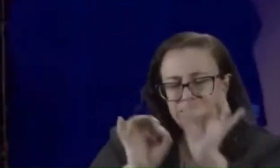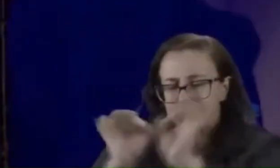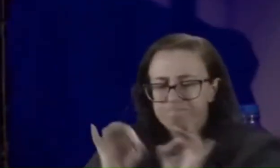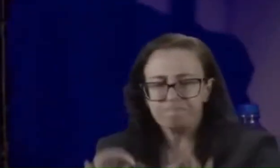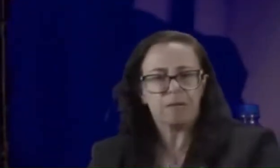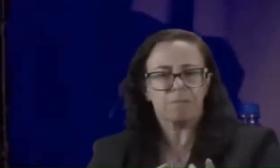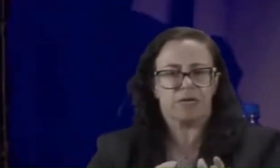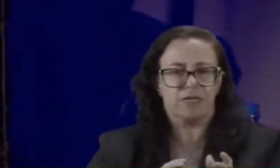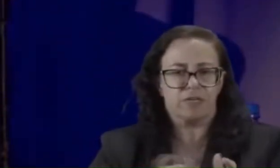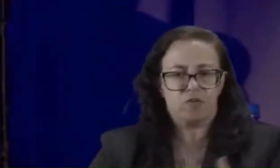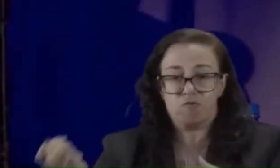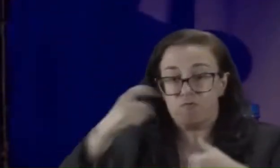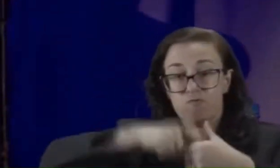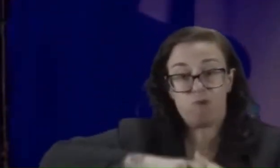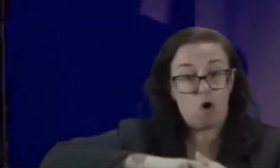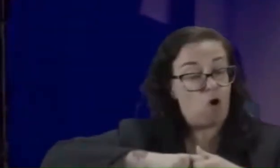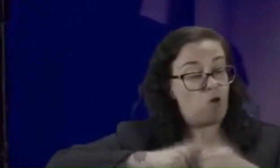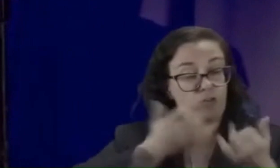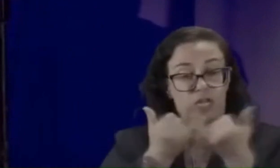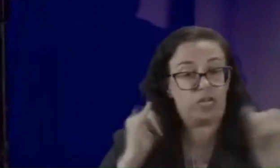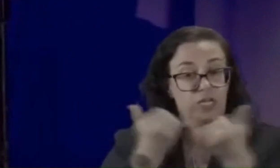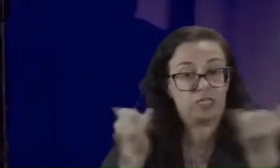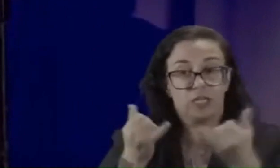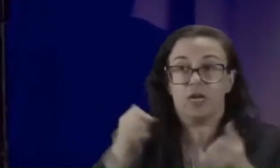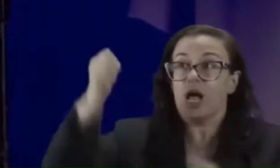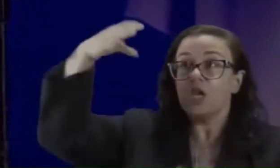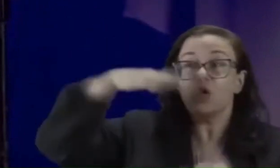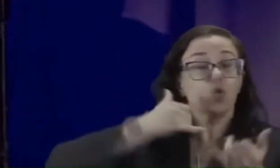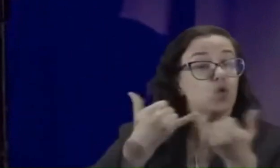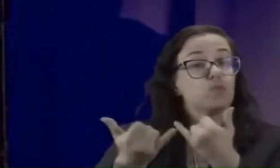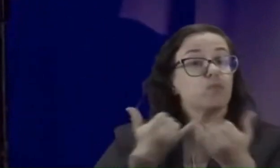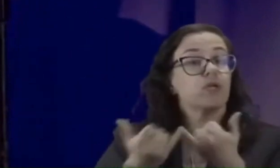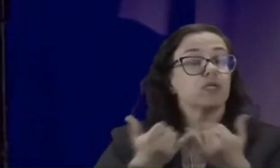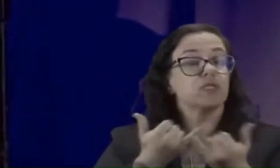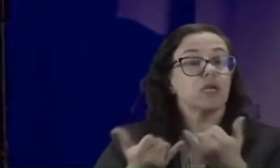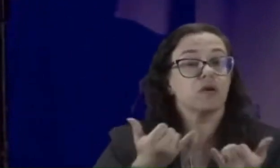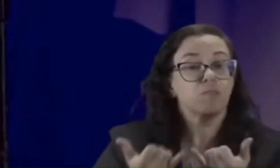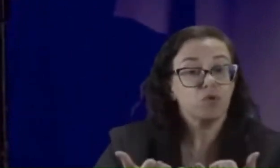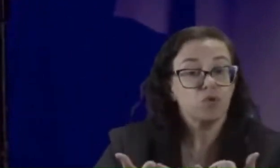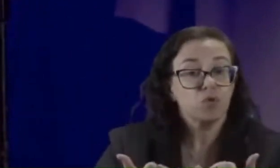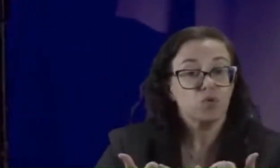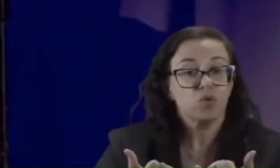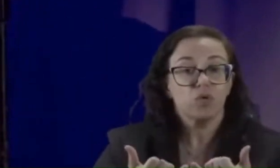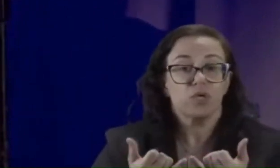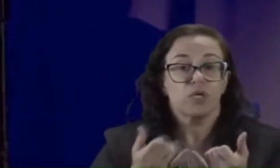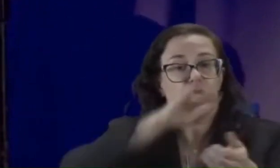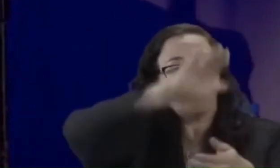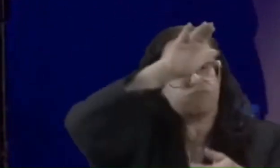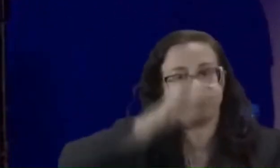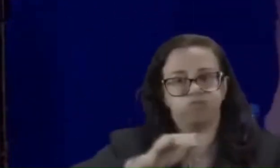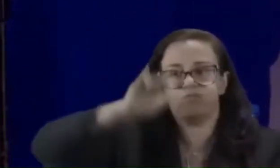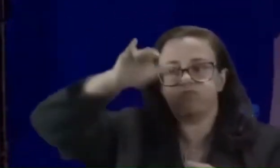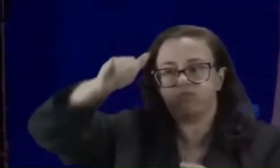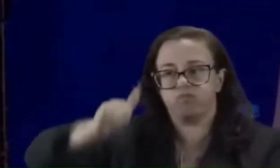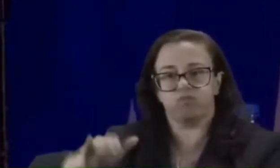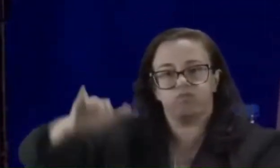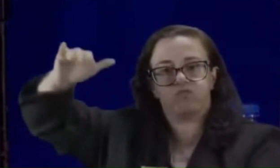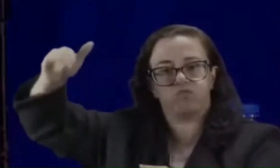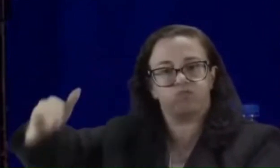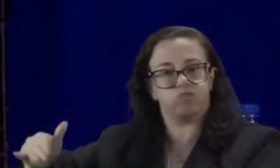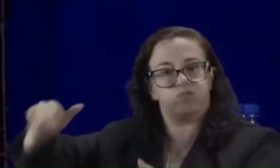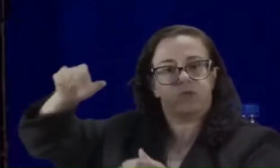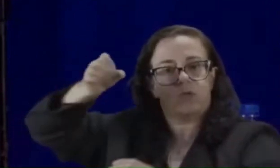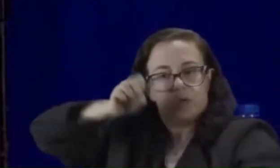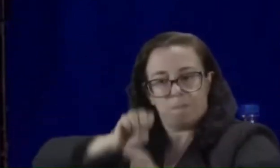volve ao campo da energia. A luz, por exemplo, nas suas curvaturas, ela